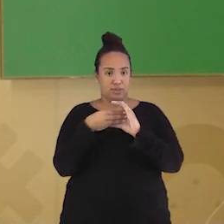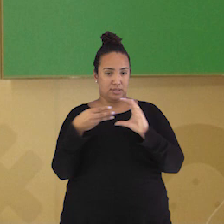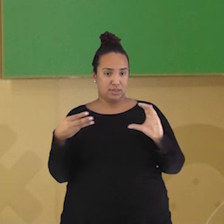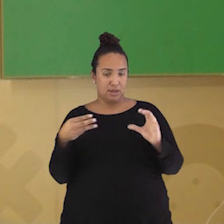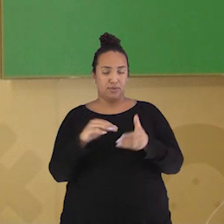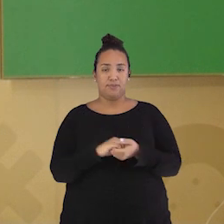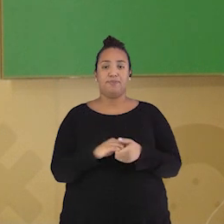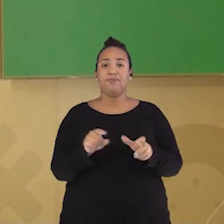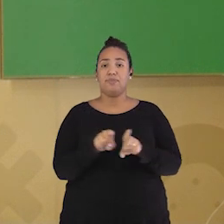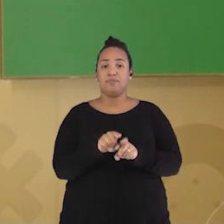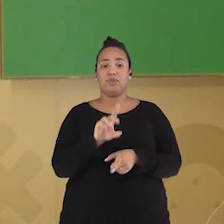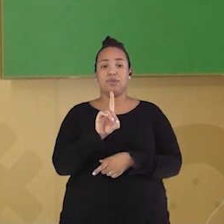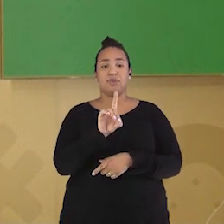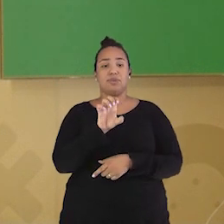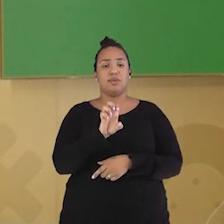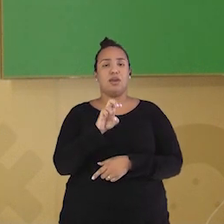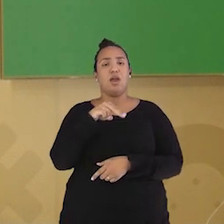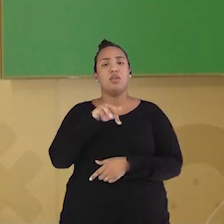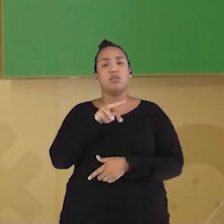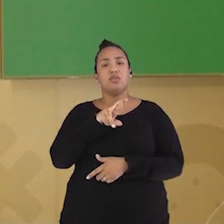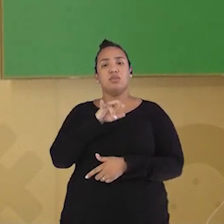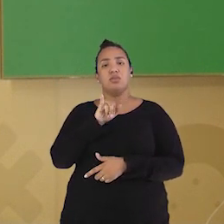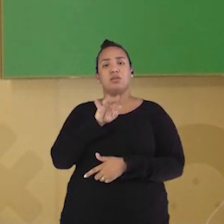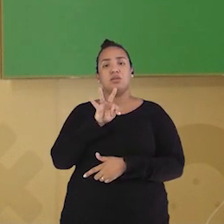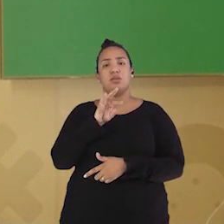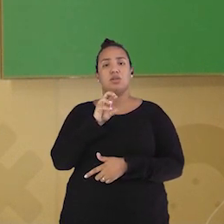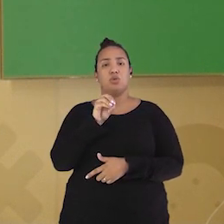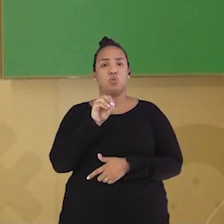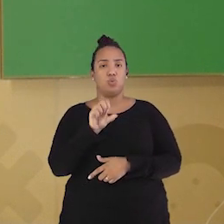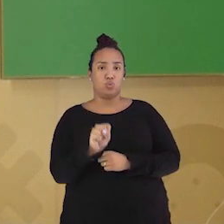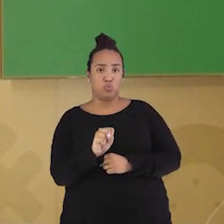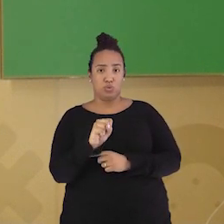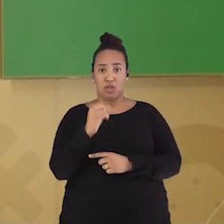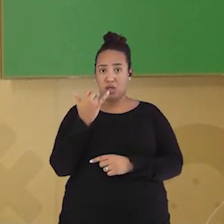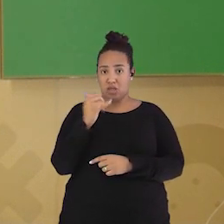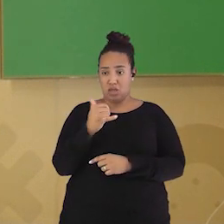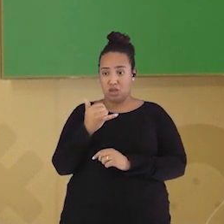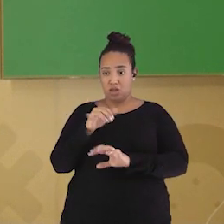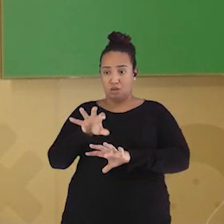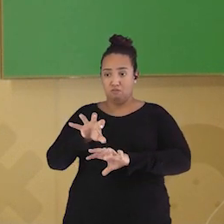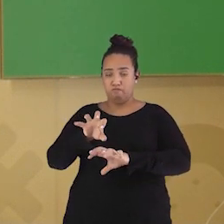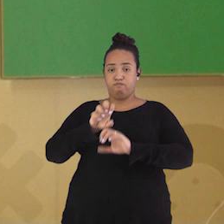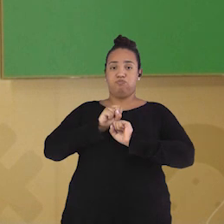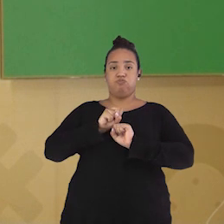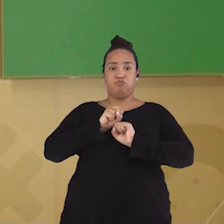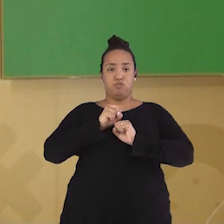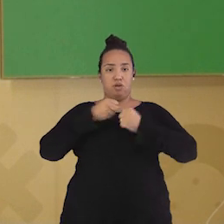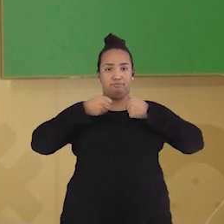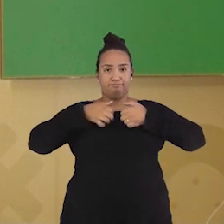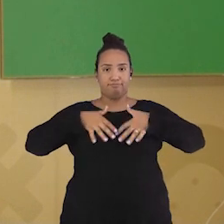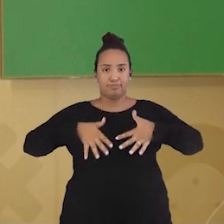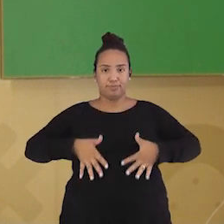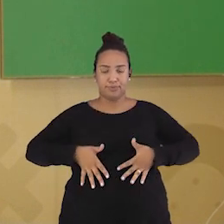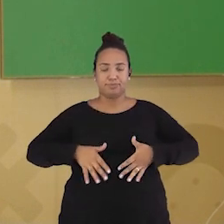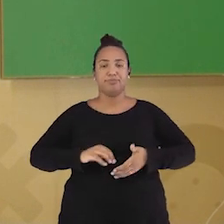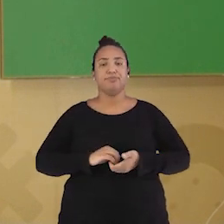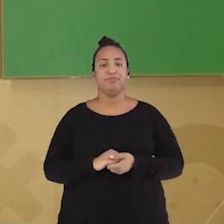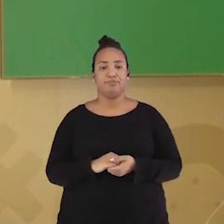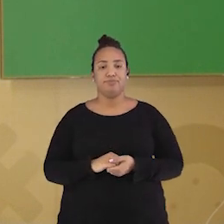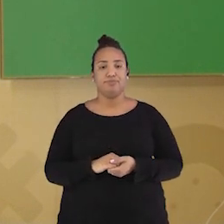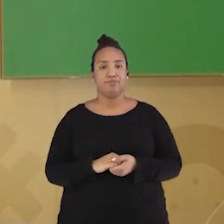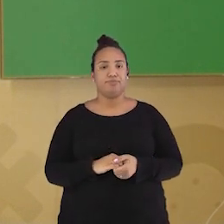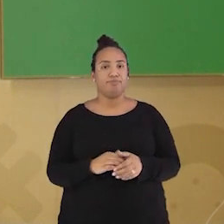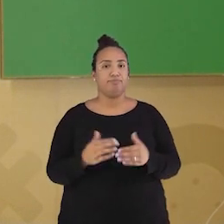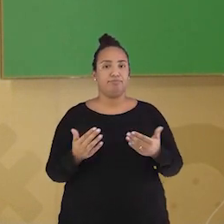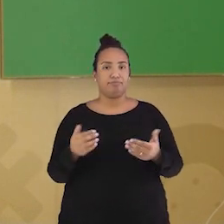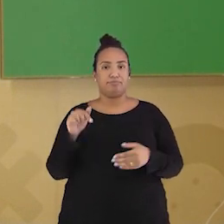dendritos, que são minúsculos filamentos que recebem os impulsos nervosos e os conduzem ao corpo celular. O